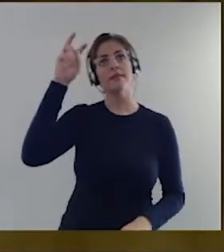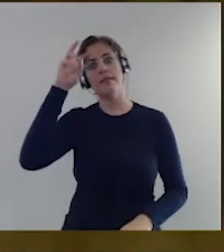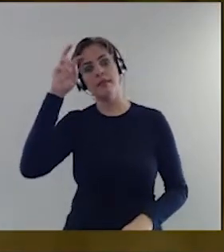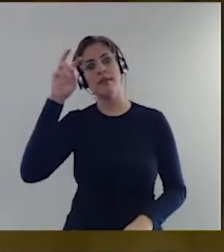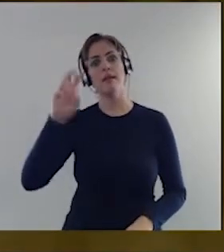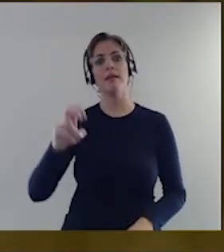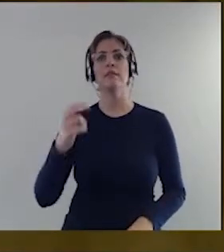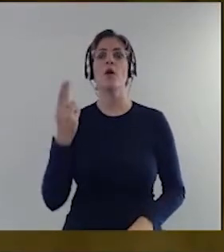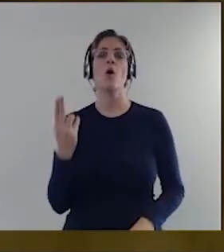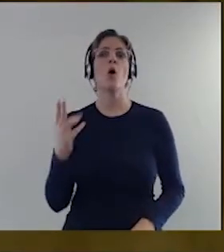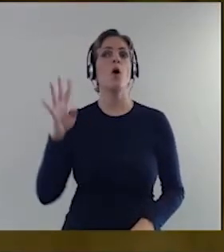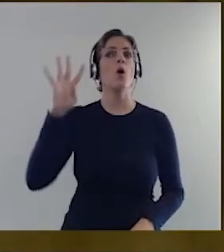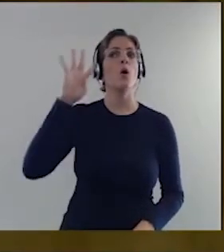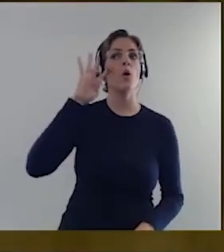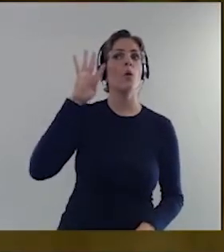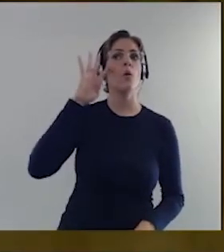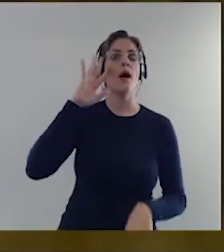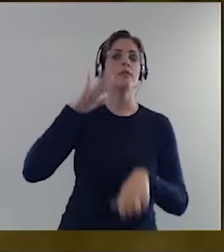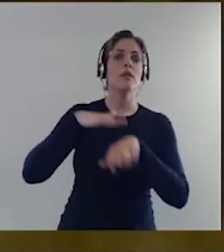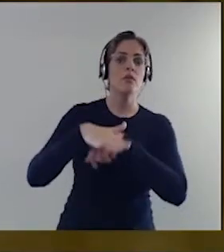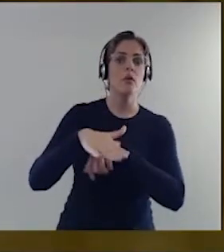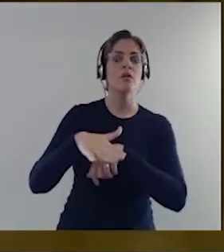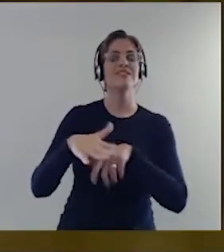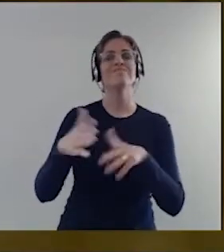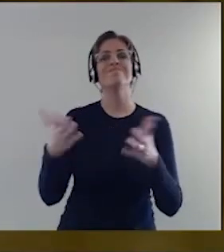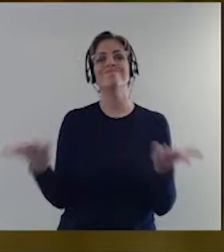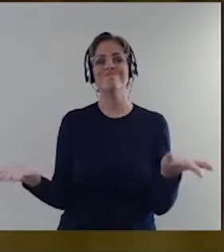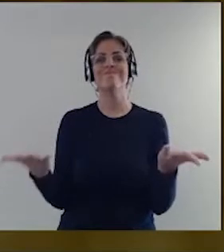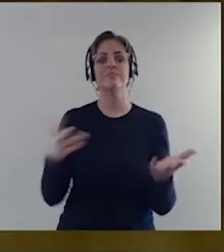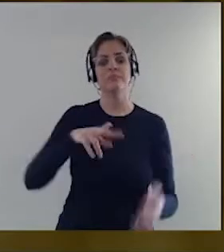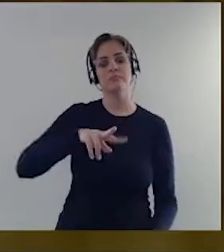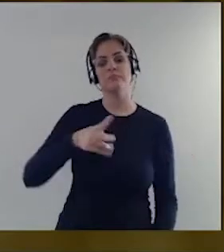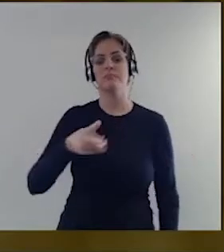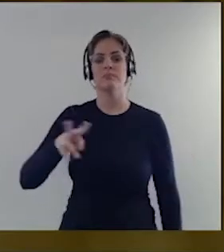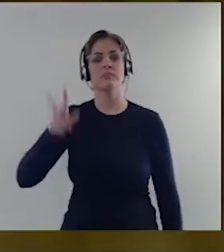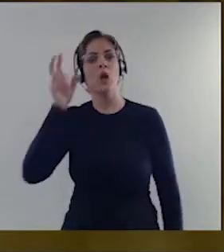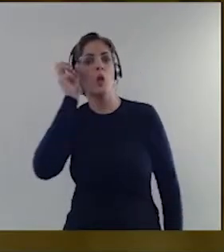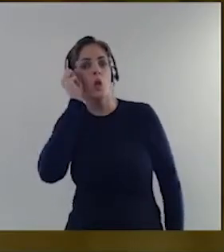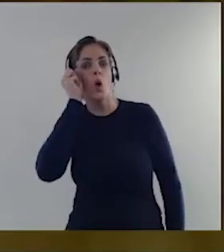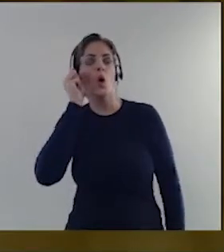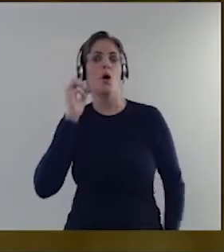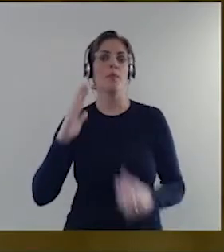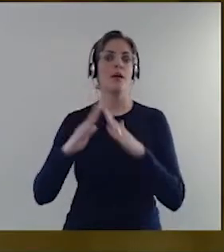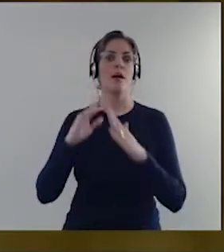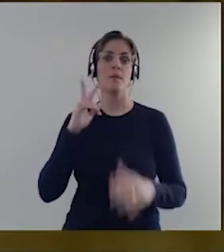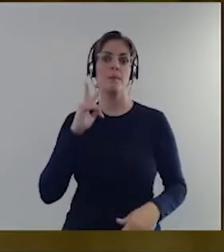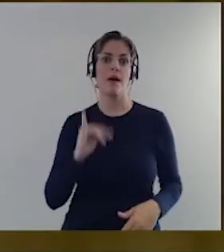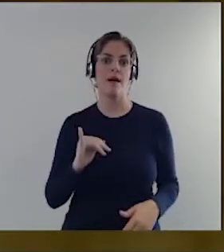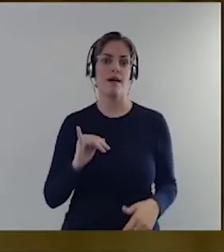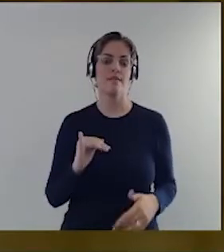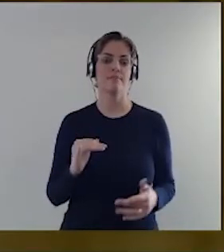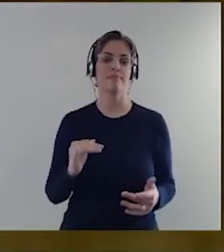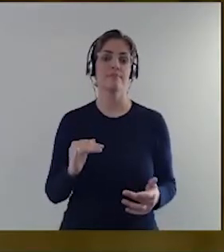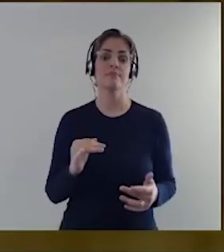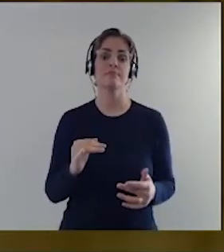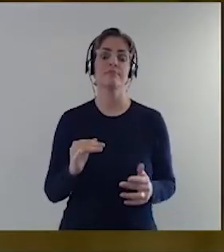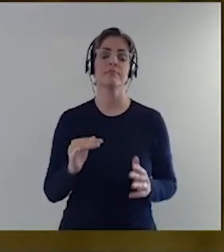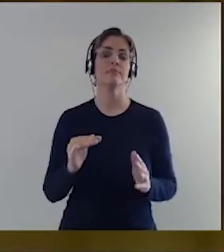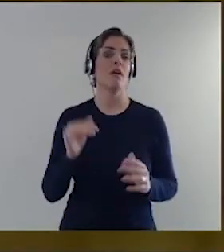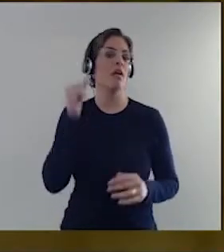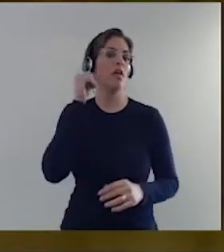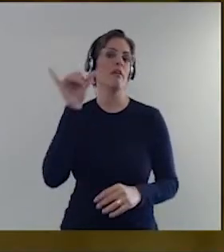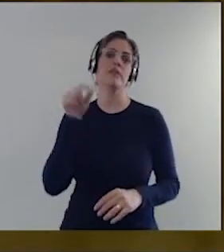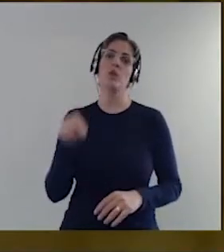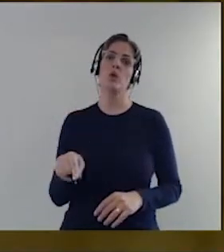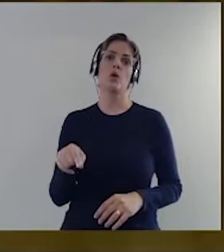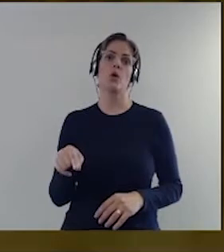nas quartas um pernoite, e aí, portanto, dormiam na residência paterna, passaram a ficar períodos maiores com